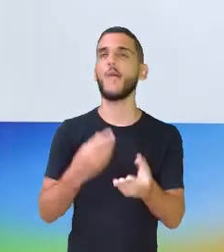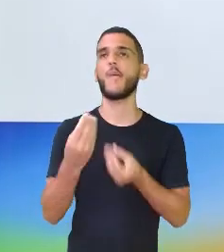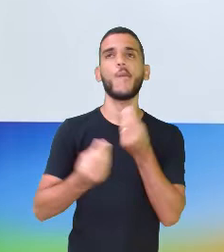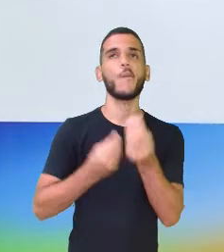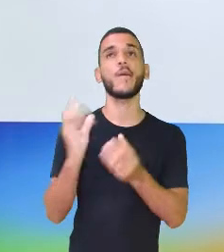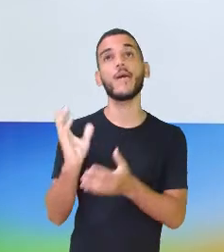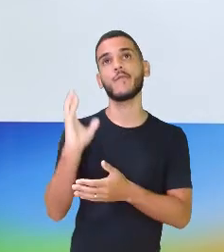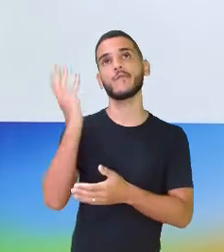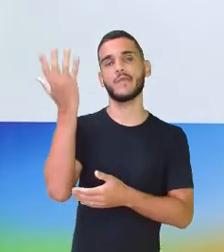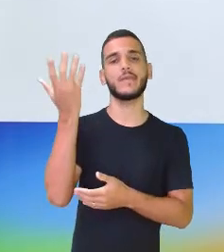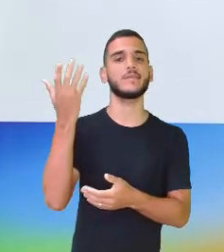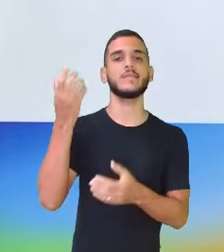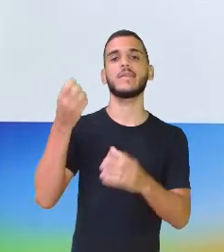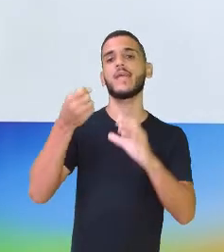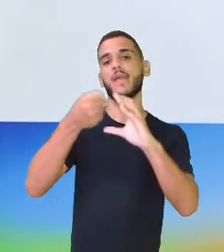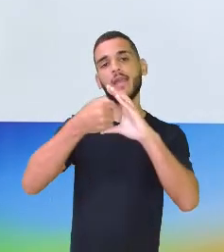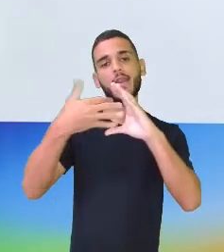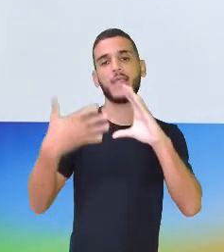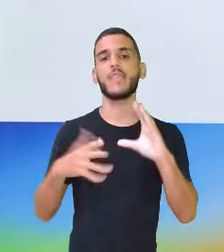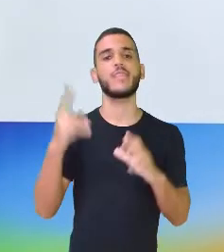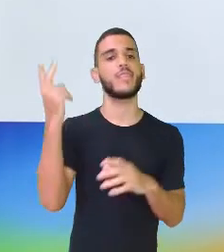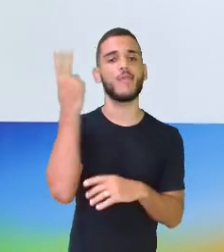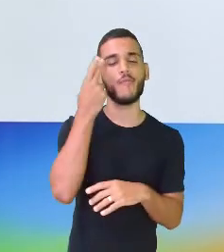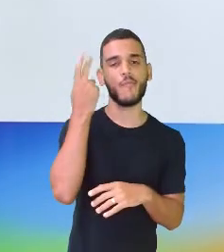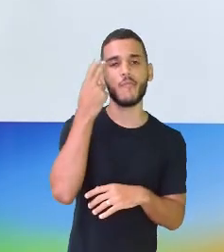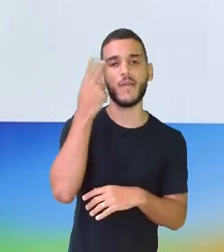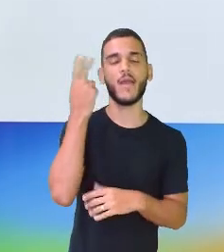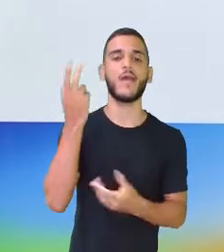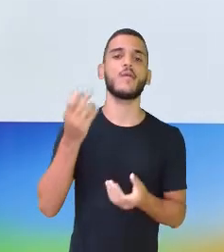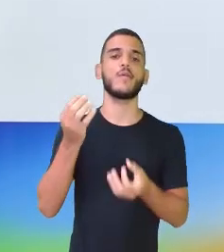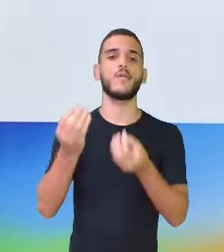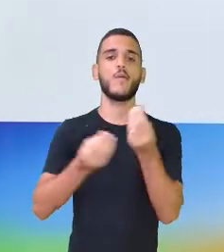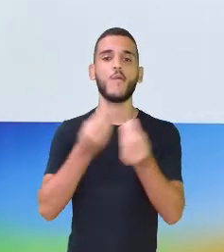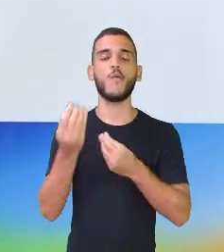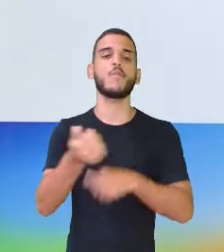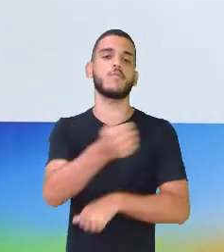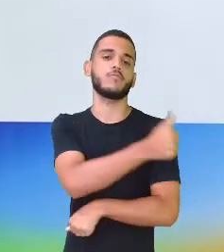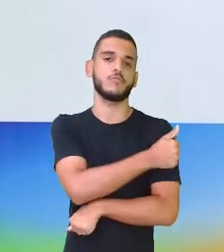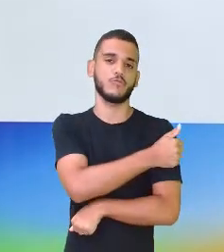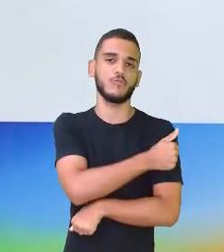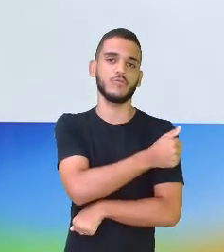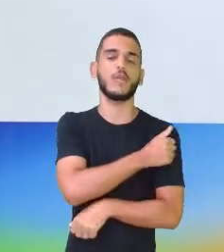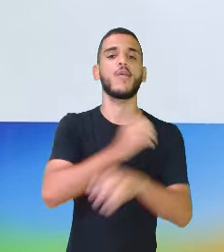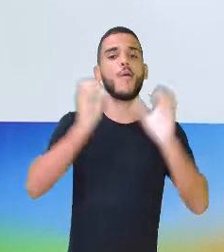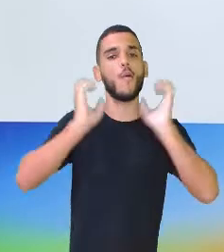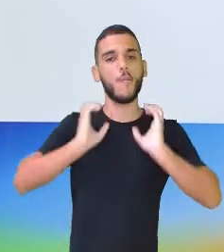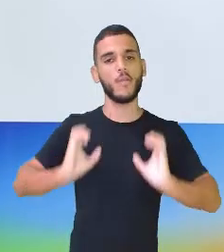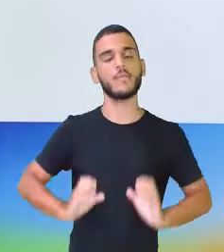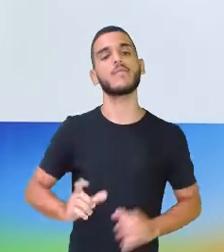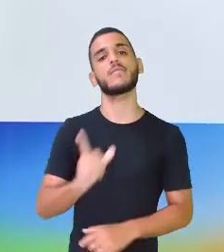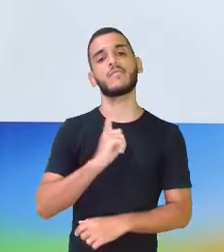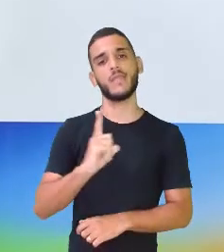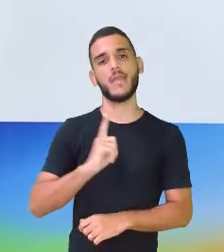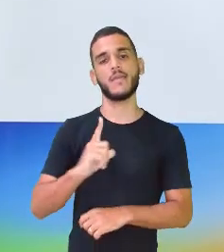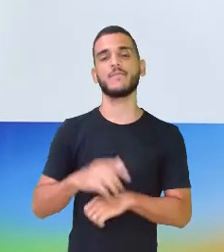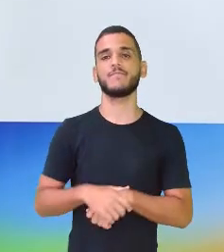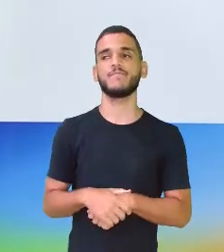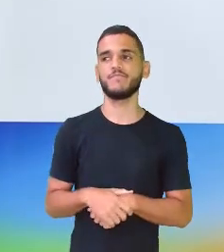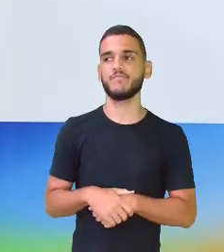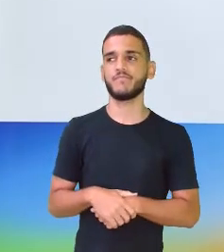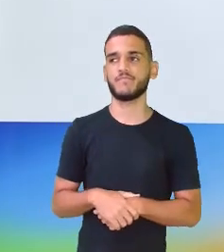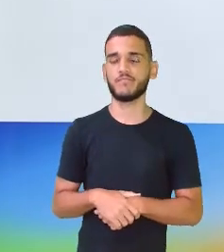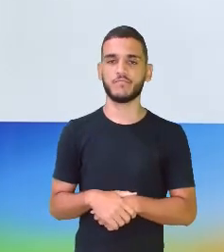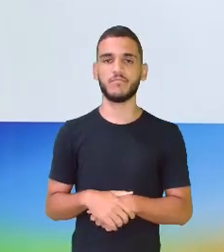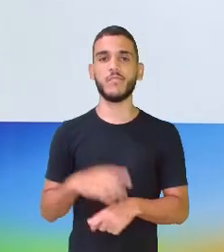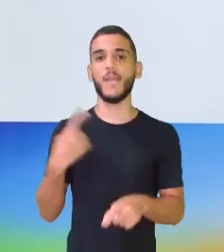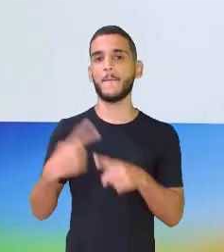são características nesse funcionamento desse estudante. Quem não assistiu, volta lá, porque a gente fez um apanhado, porque, na verdade, a gente